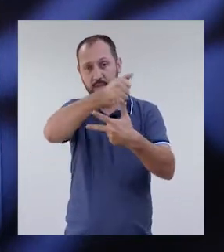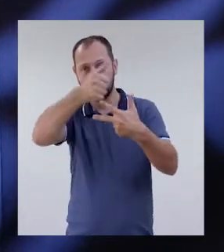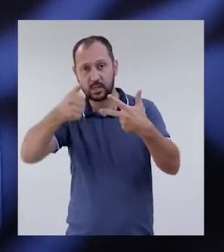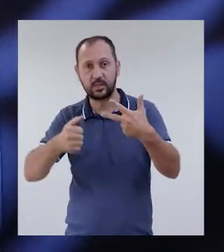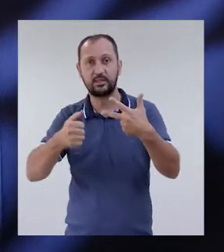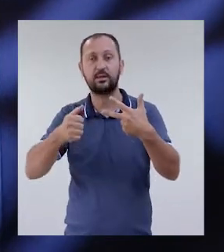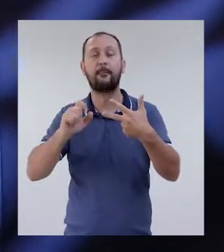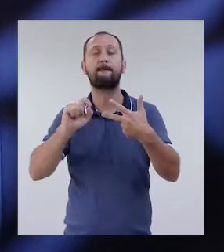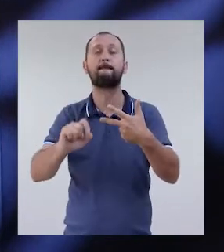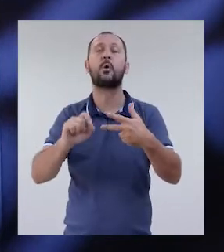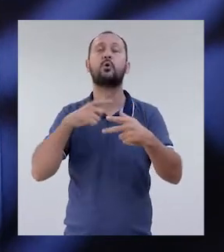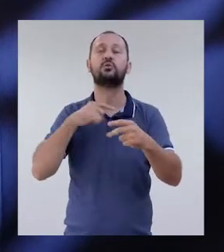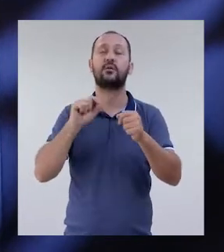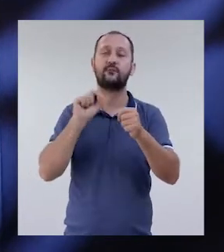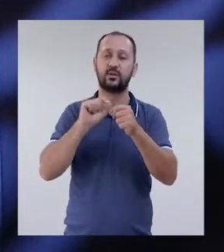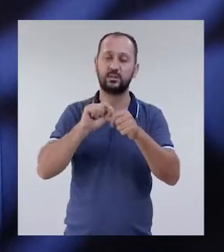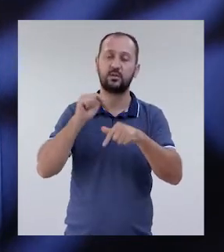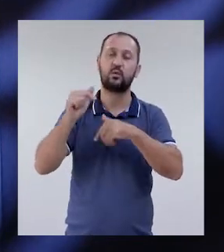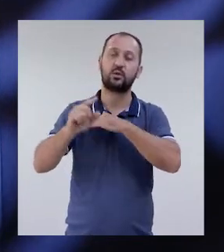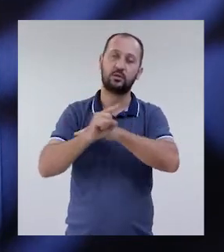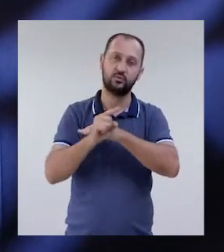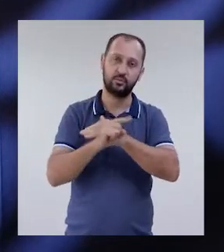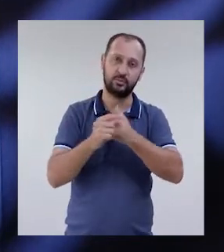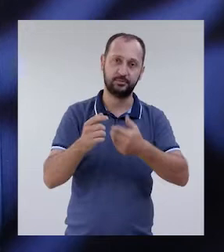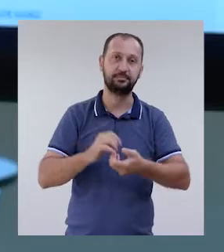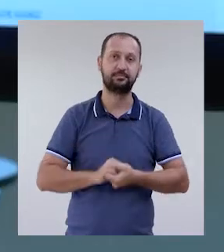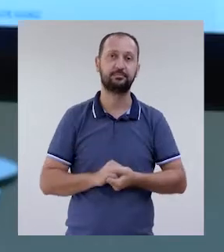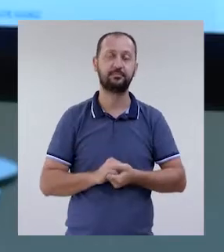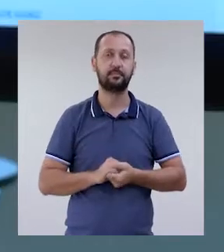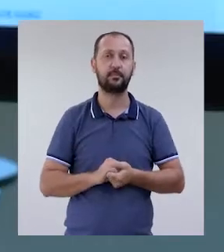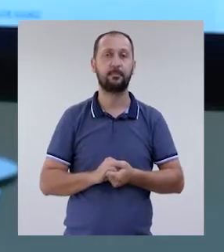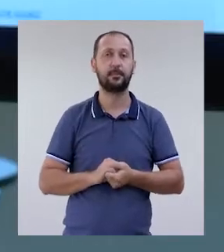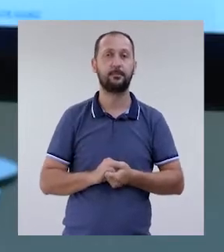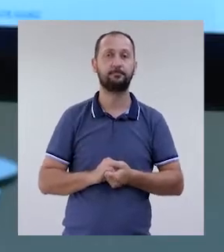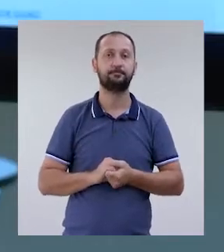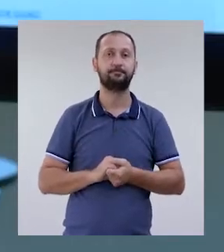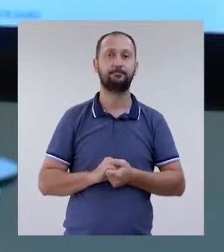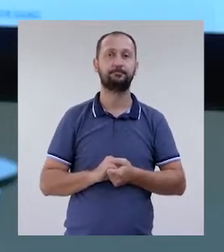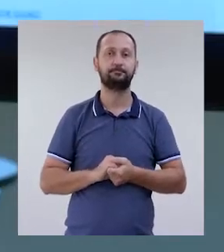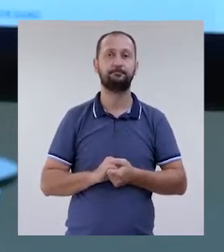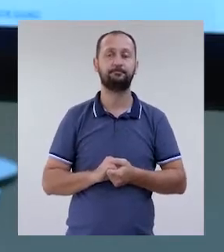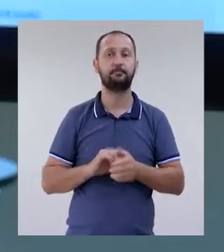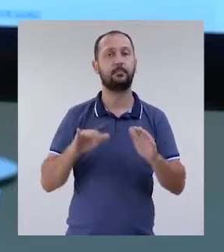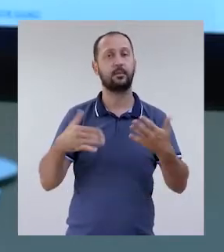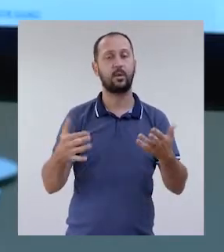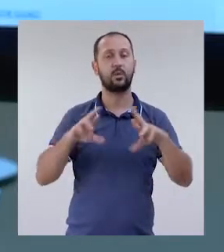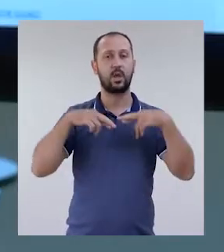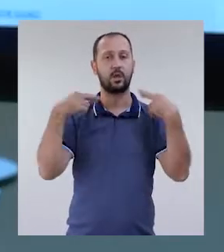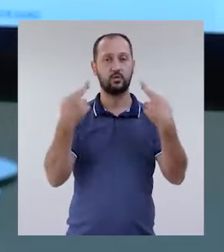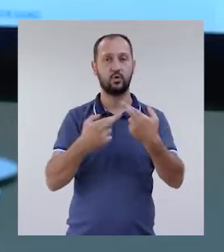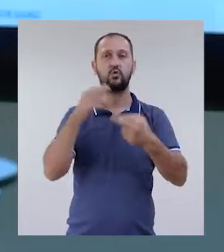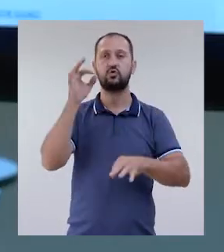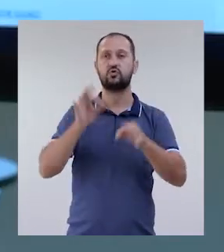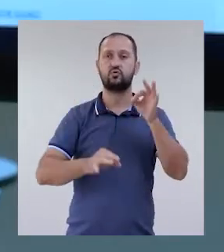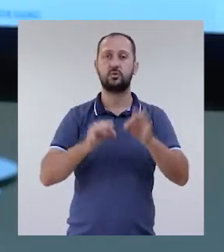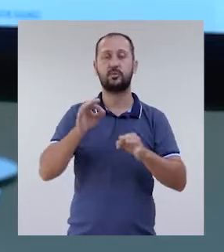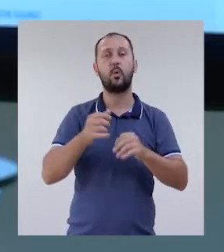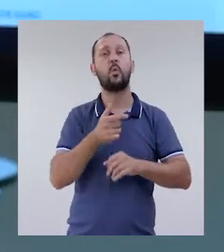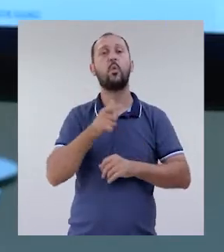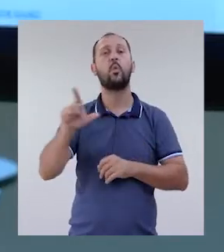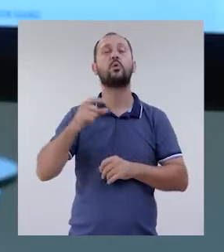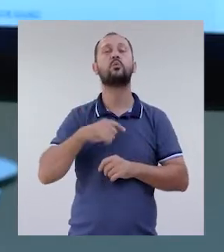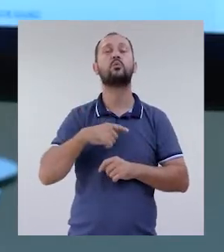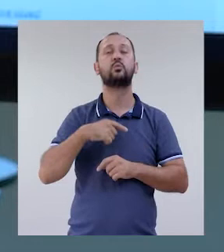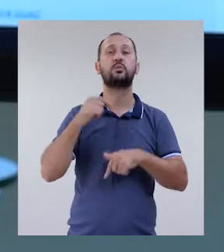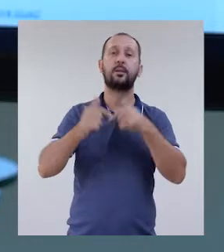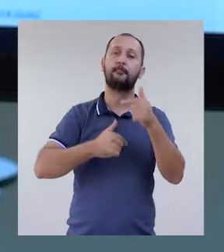poderes, anda executando os seus serviços. Além das sessões de julgamento, quais são os